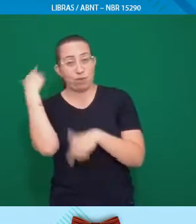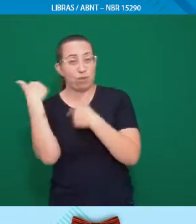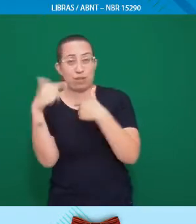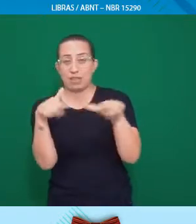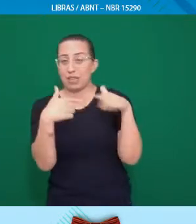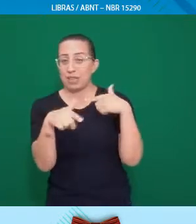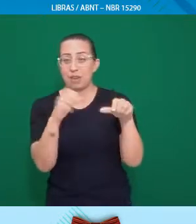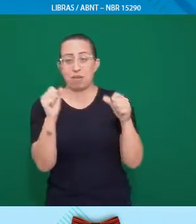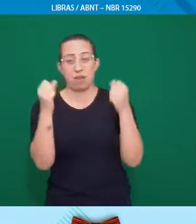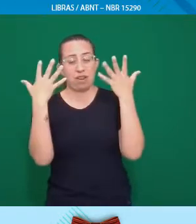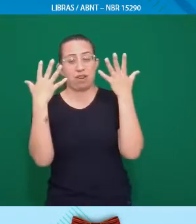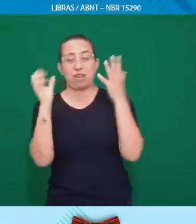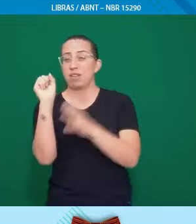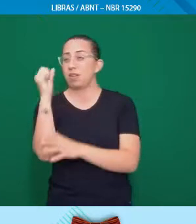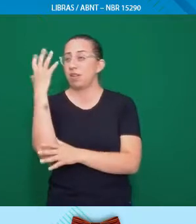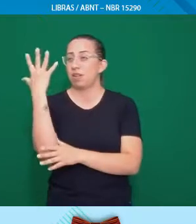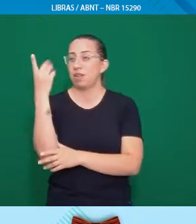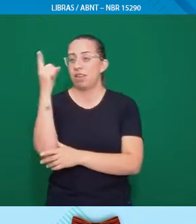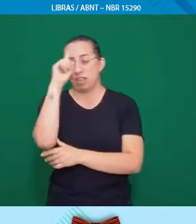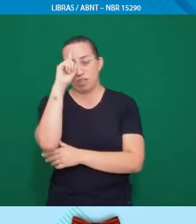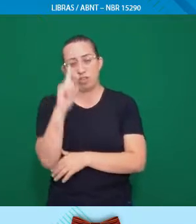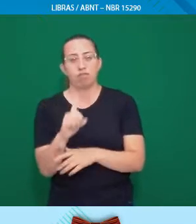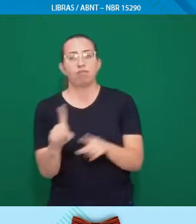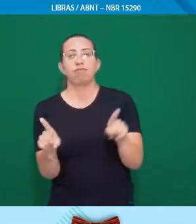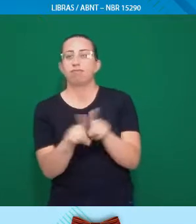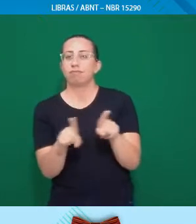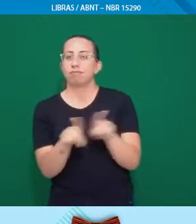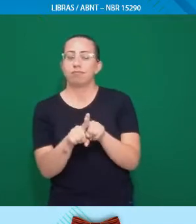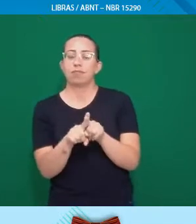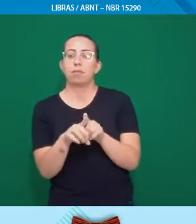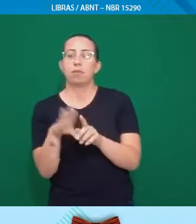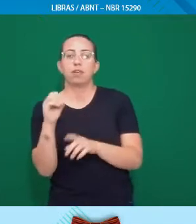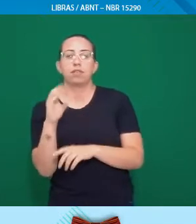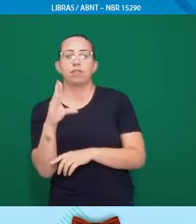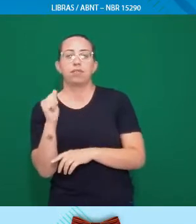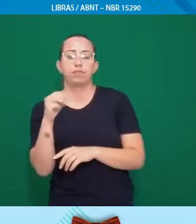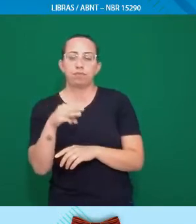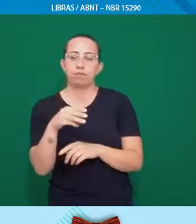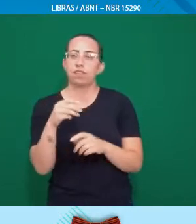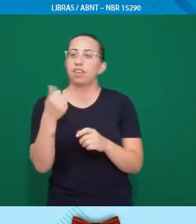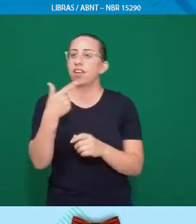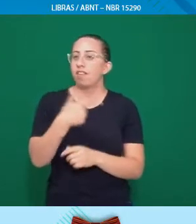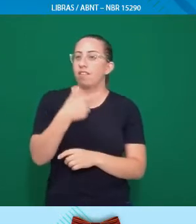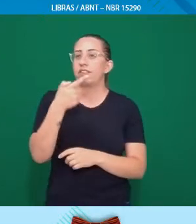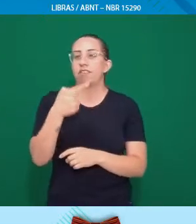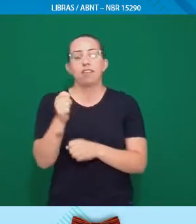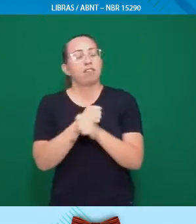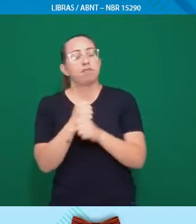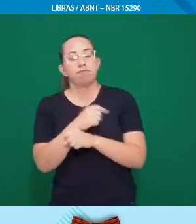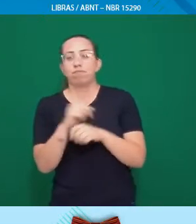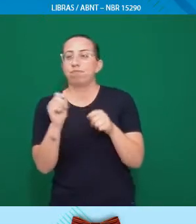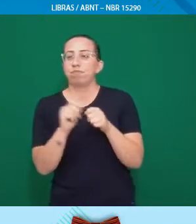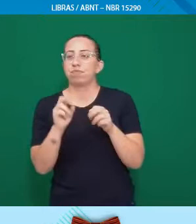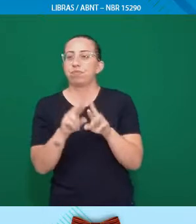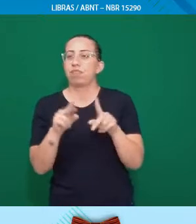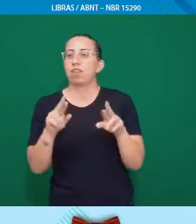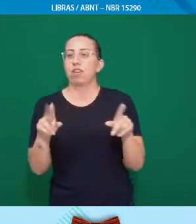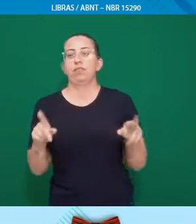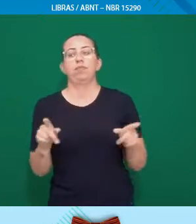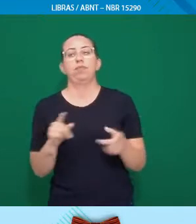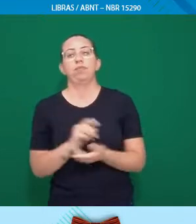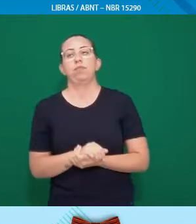nela EA Diretoria da Cocanha por 27 anos fazendo a